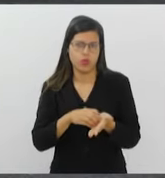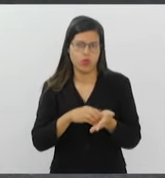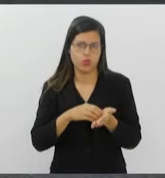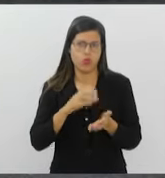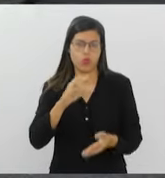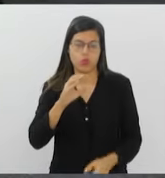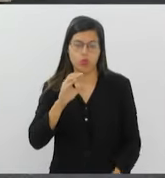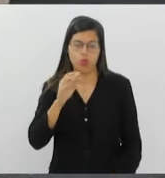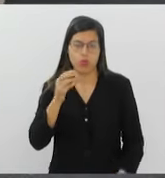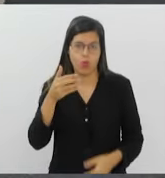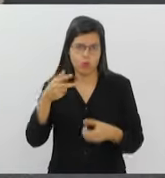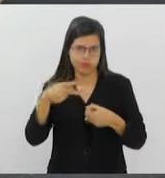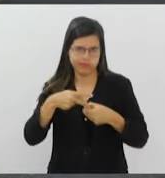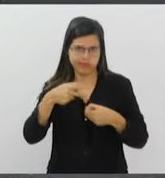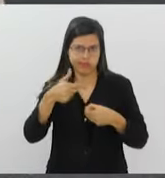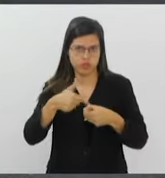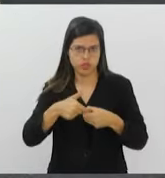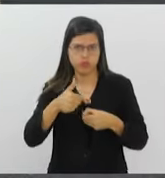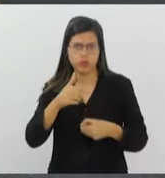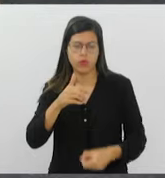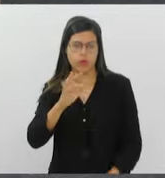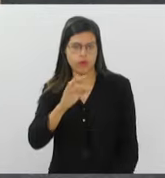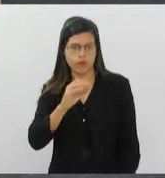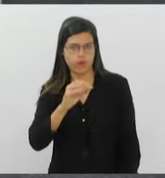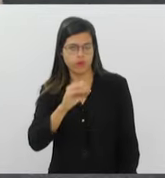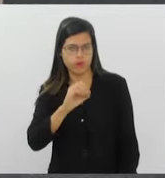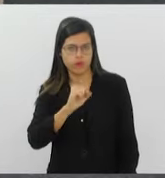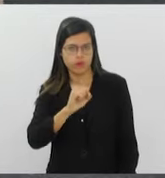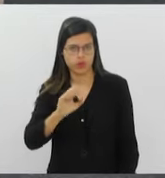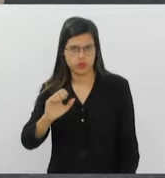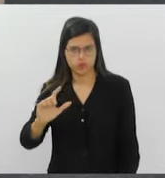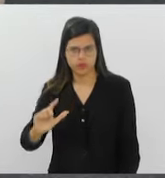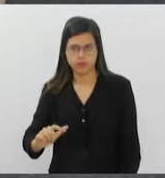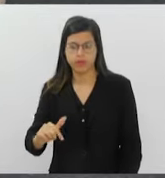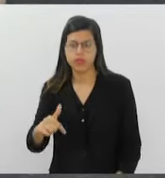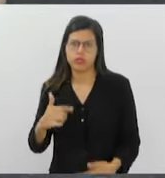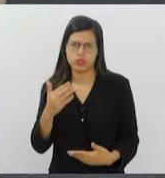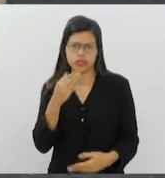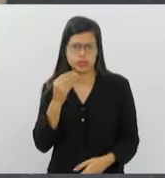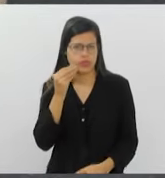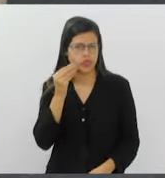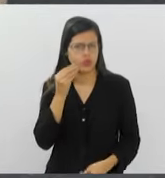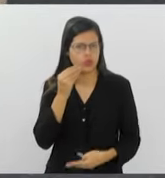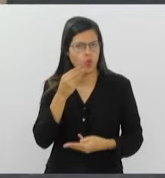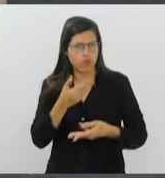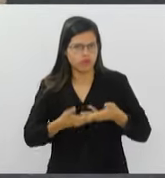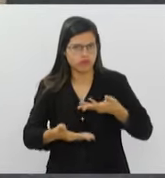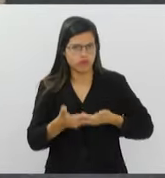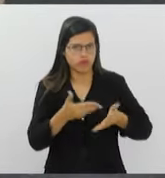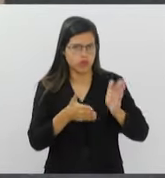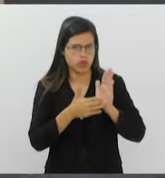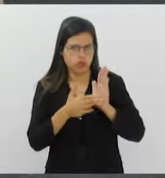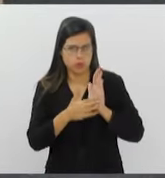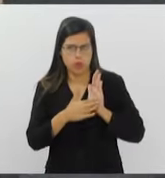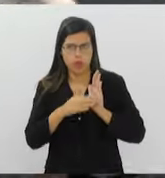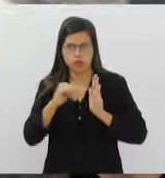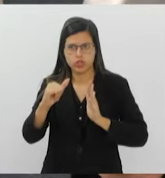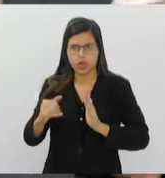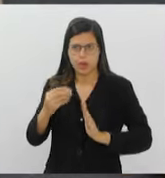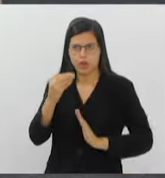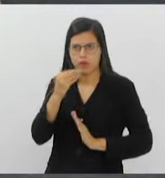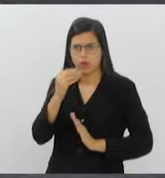A gente até tentou abrir canais de diálogo em termos de que essa proposta de aproveitamento do gás, que